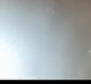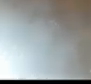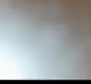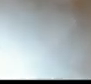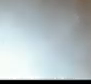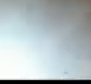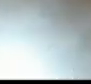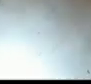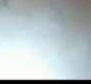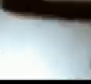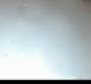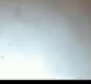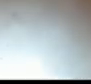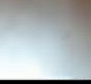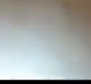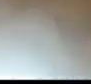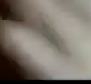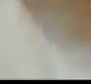531.